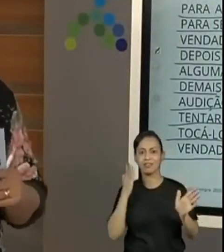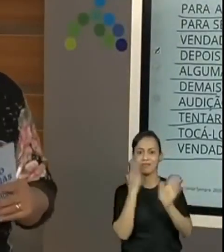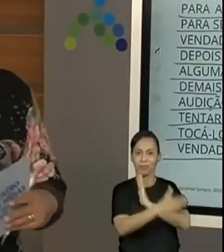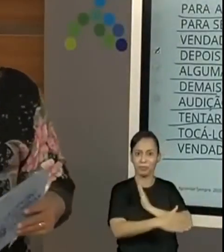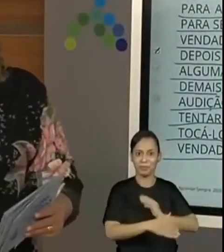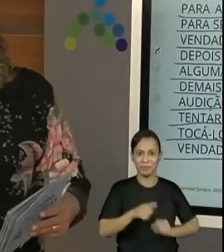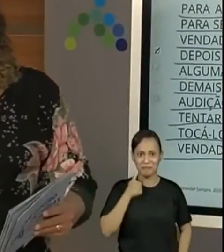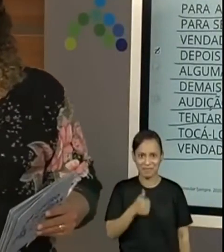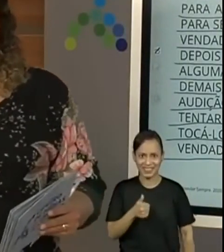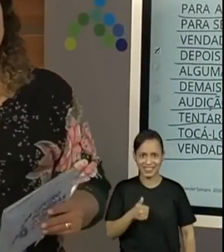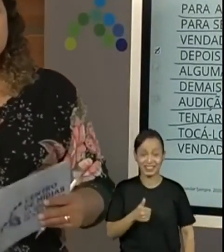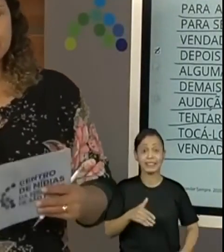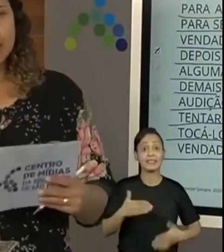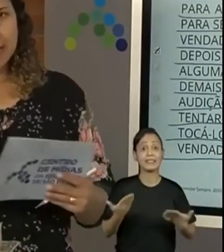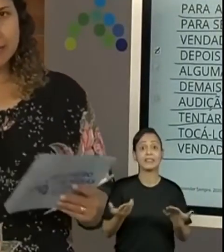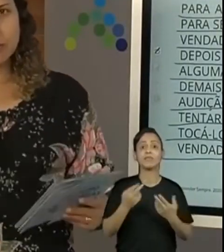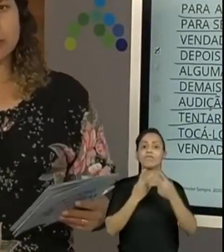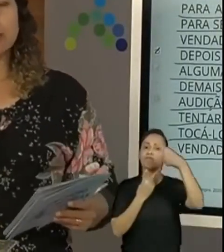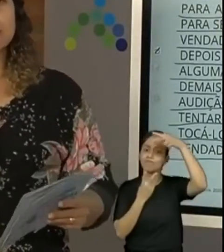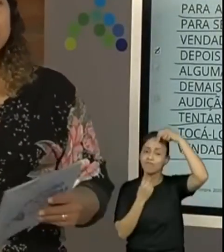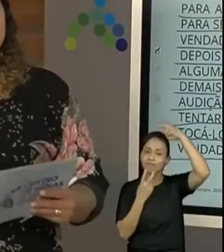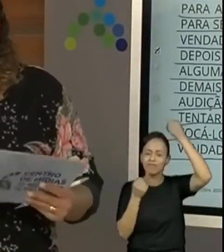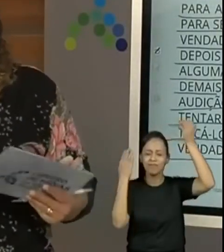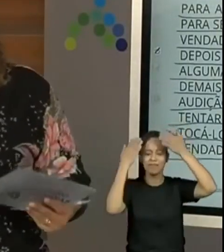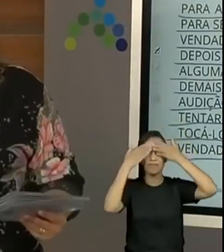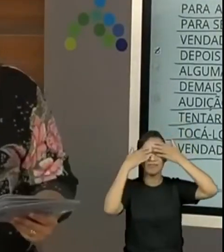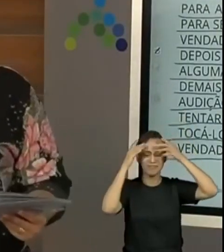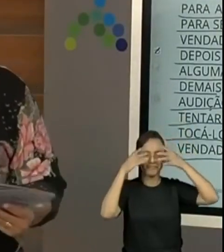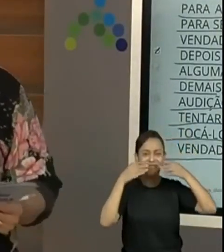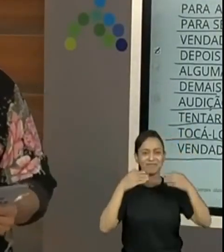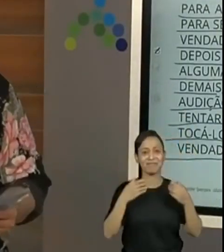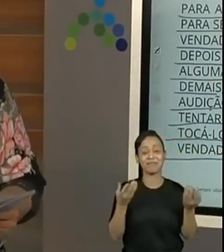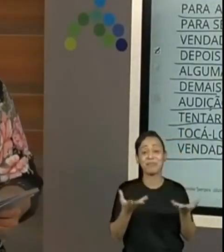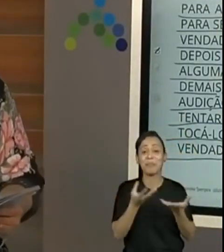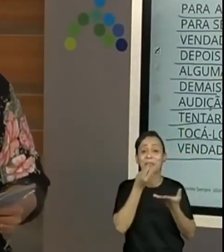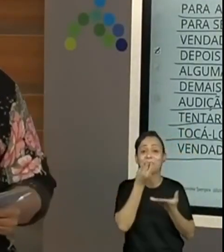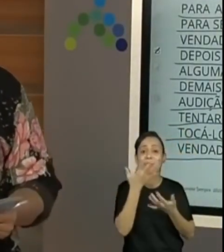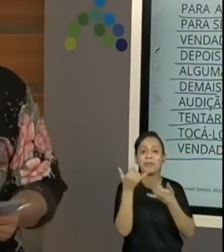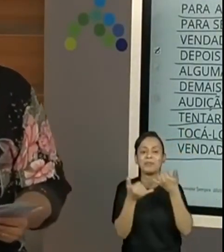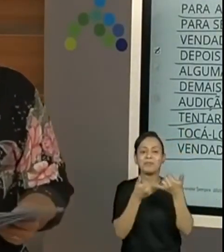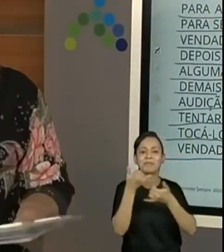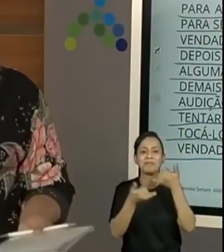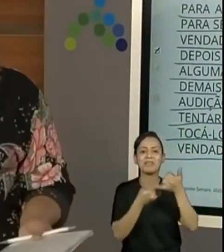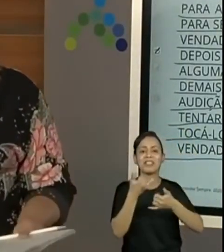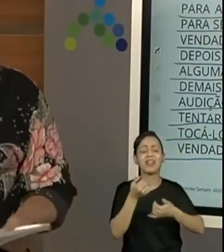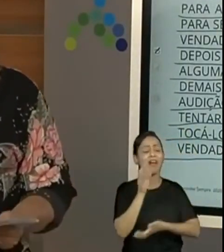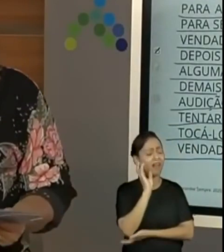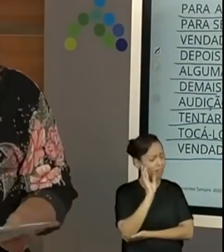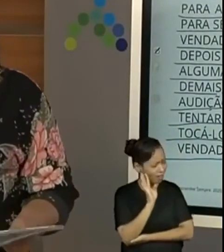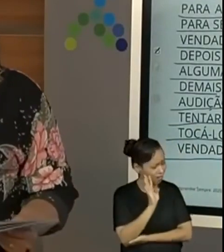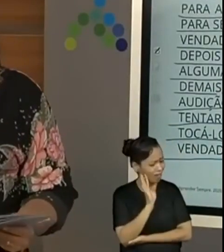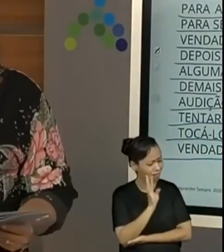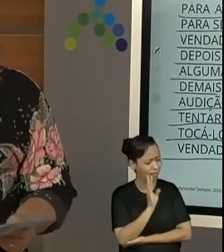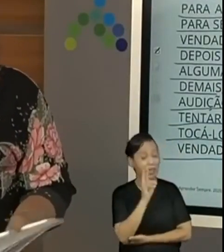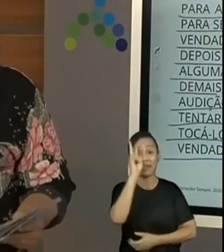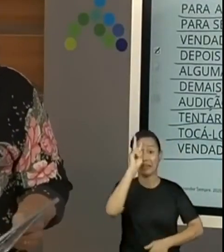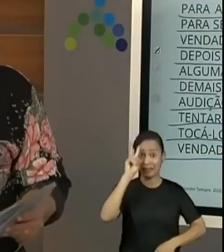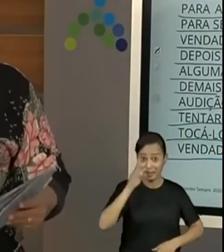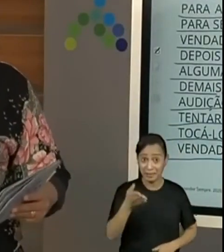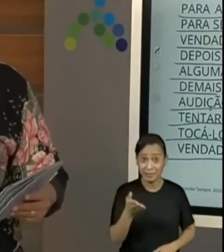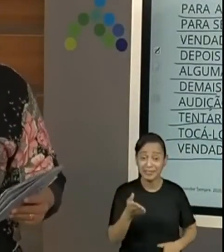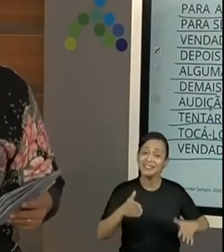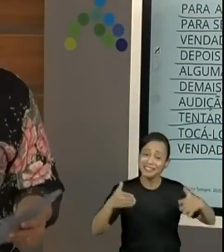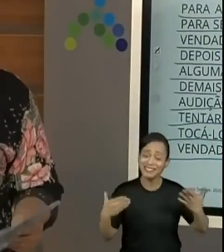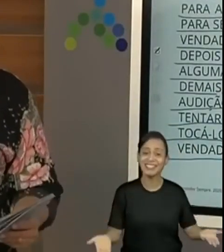aí, à medida que a professora foi lendo, imaginar ou retomar aquilo que vocês já conhecem, já vivenciaram?